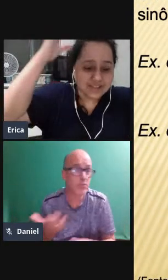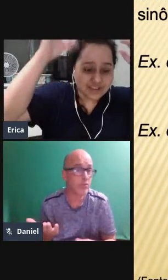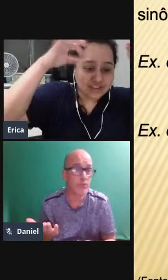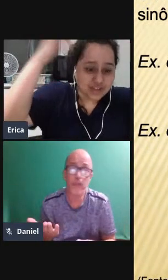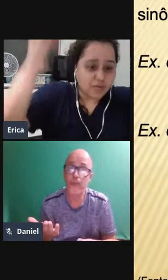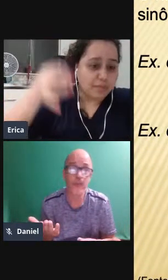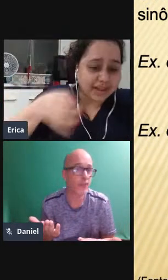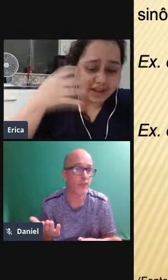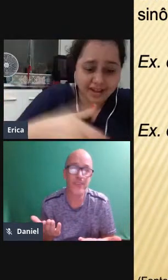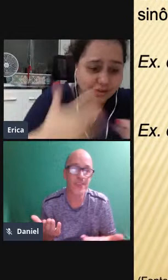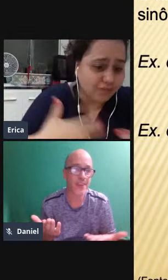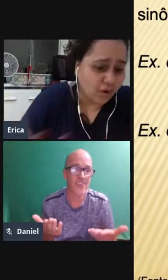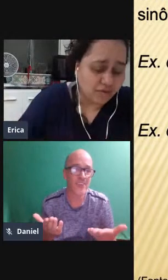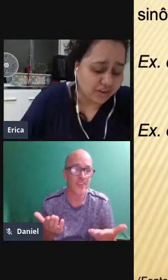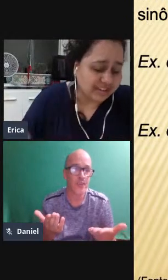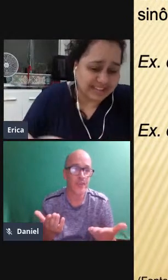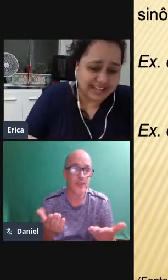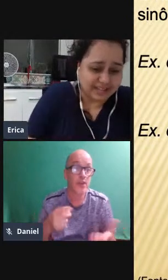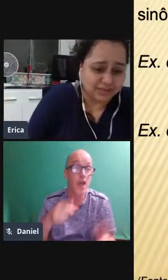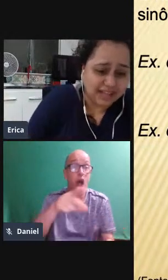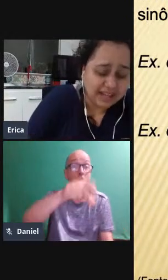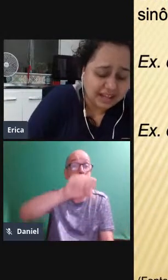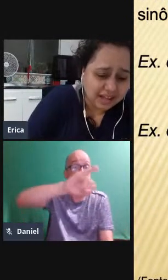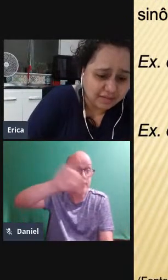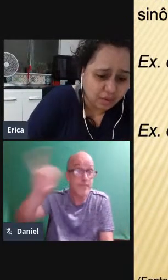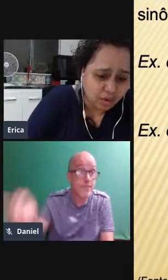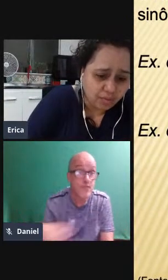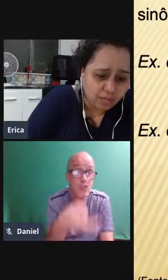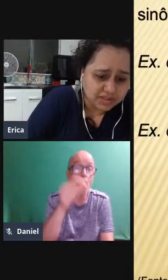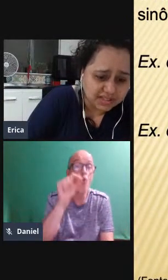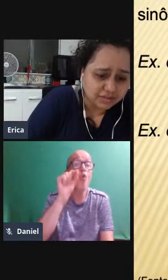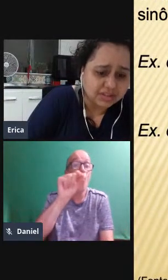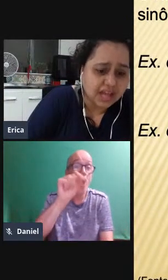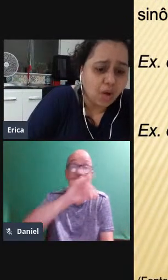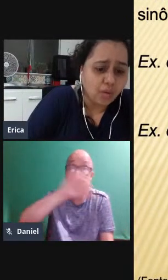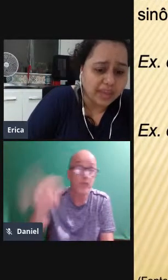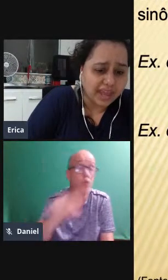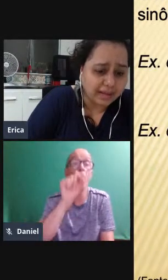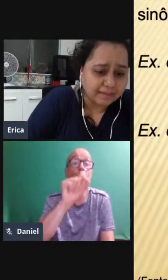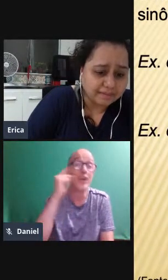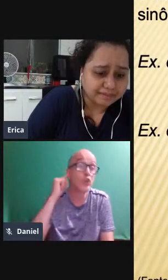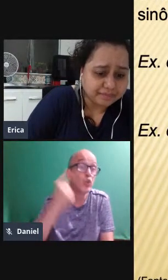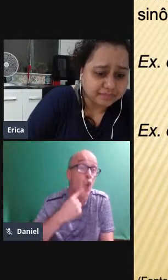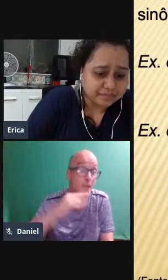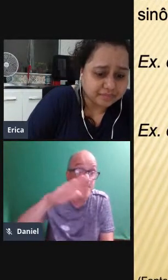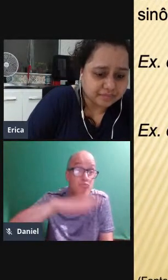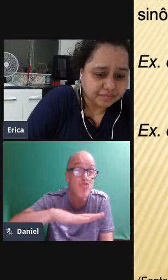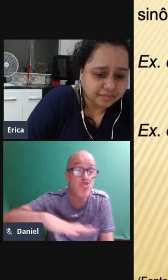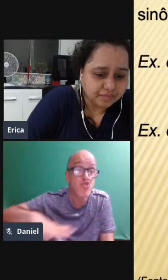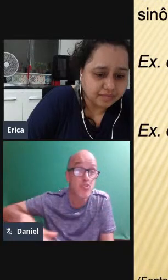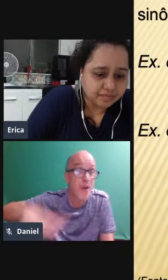tivesse várias fichas que eu vou pegando e vou entendendo, né? Vou mostrando. Então, o quê?